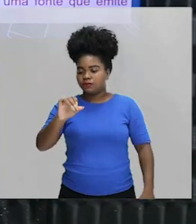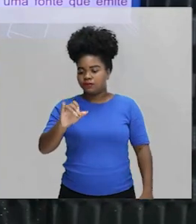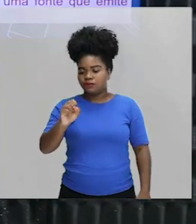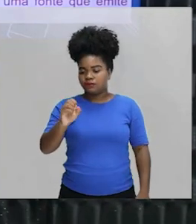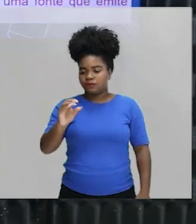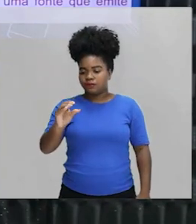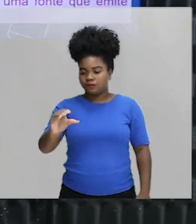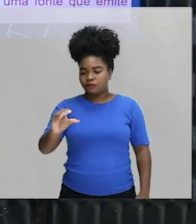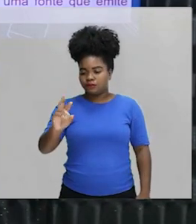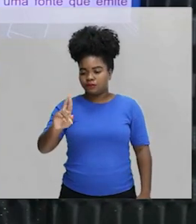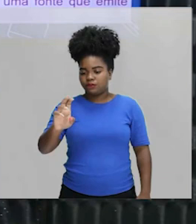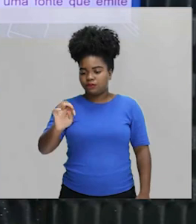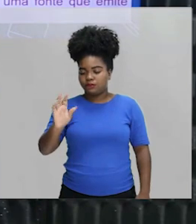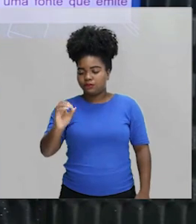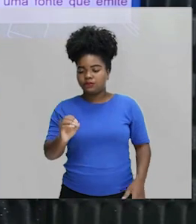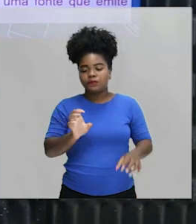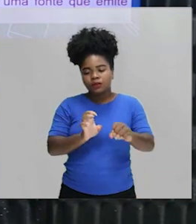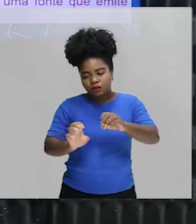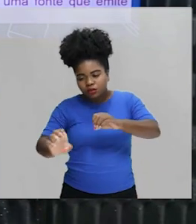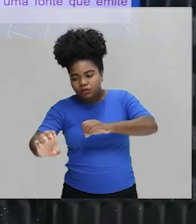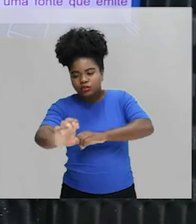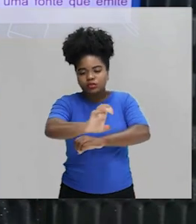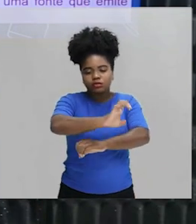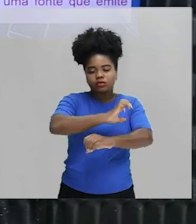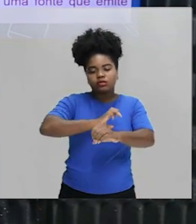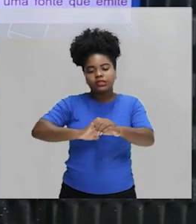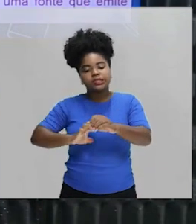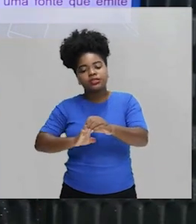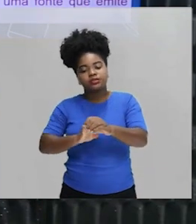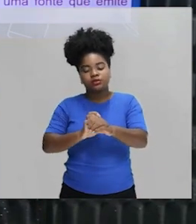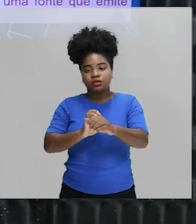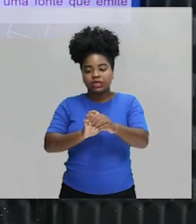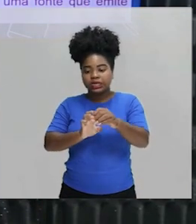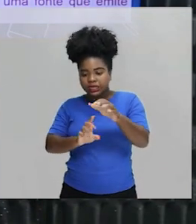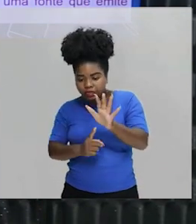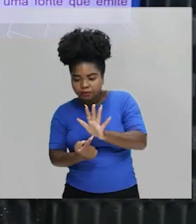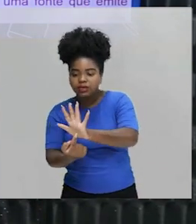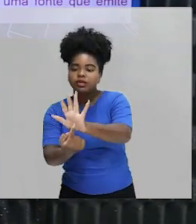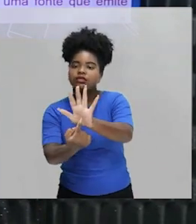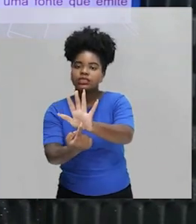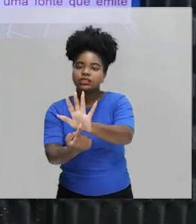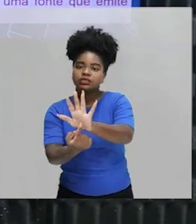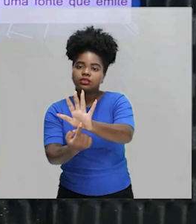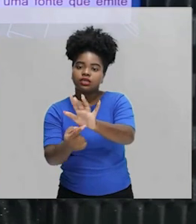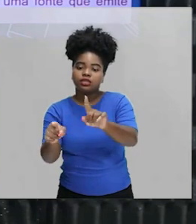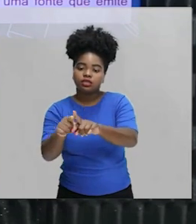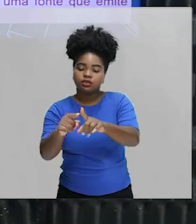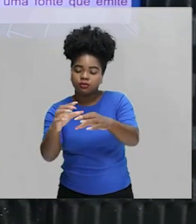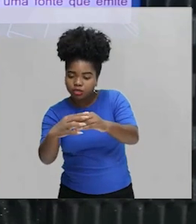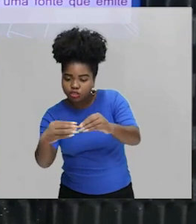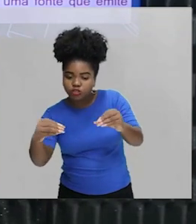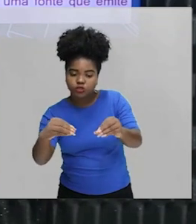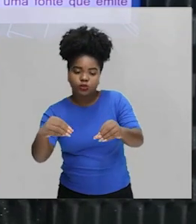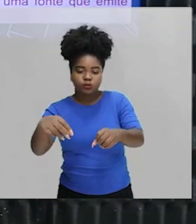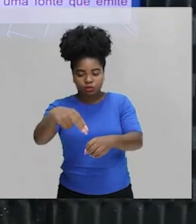os elétrons eles aparecem e somem ali nas regiões em torno do núcleo certo como por isso que a